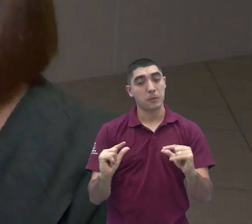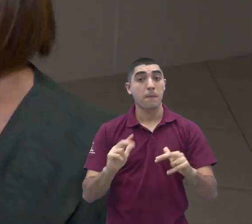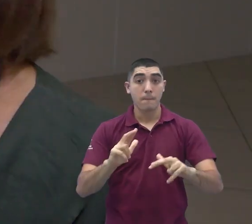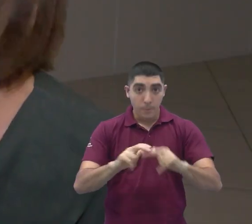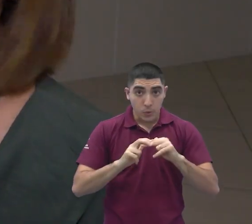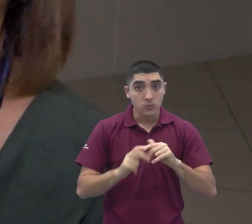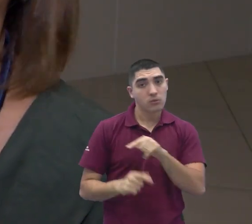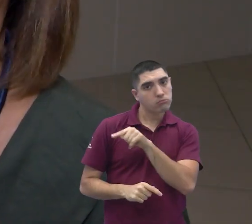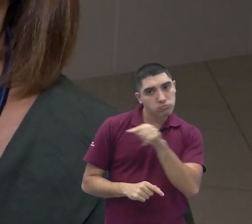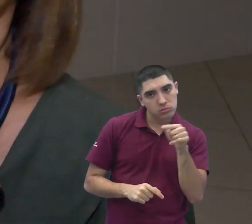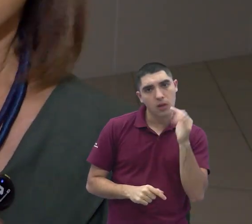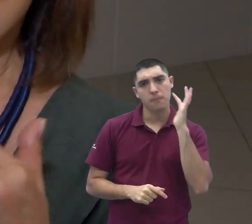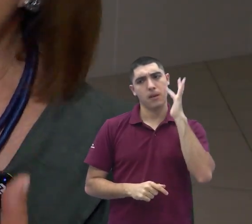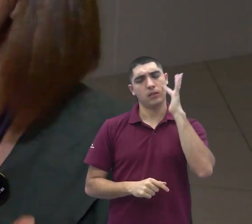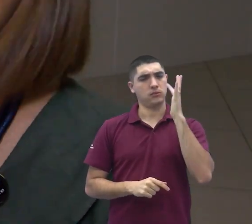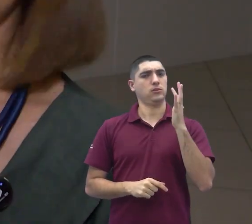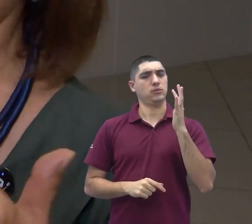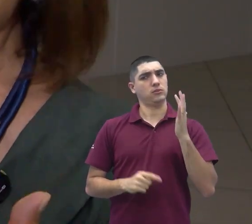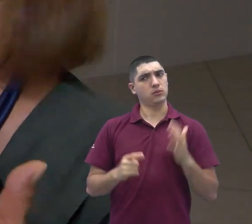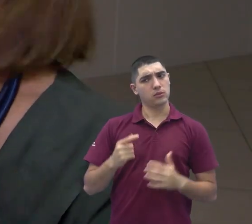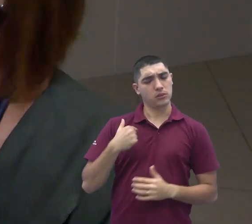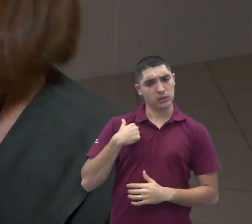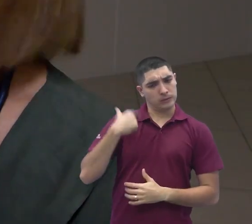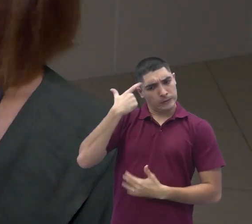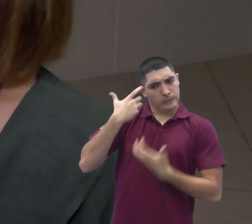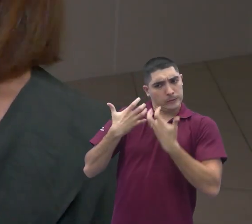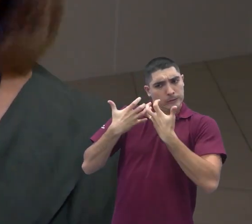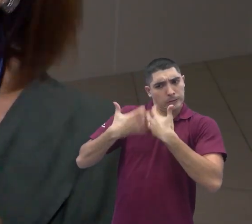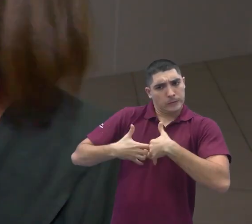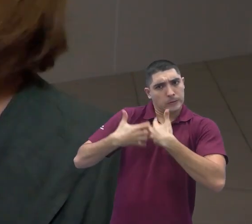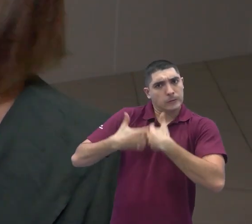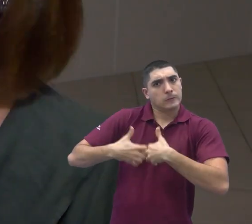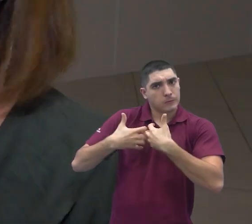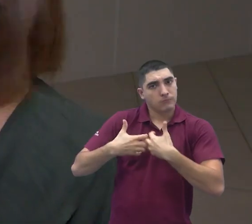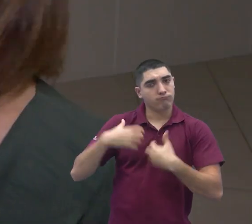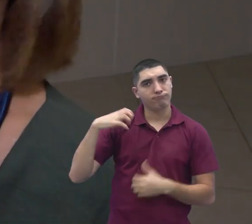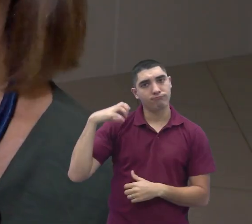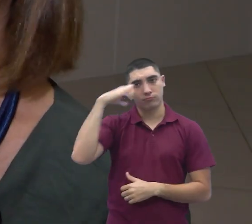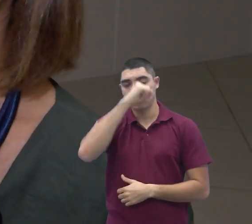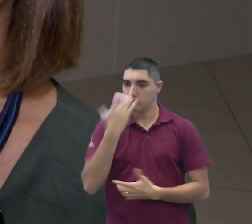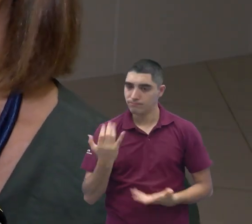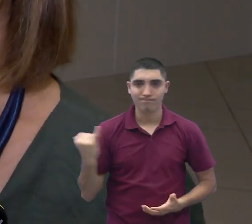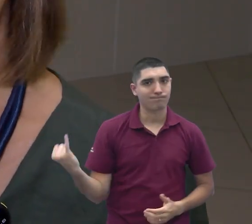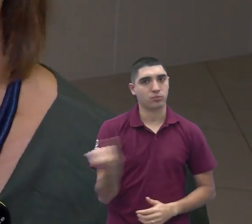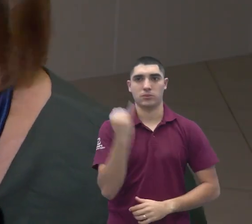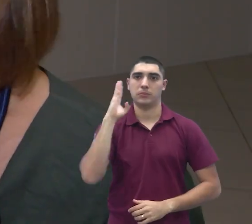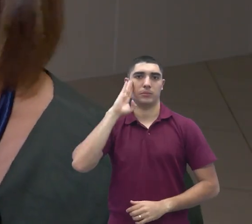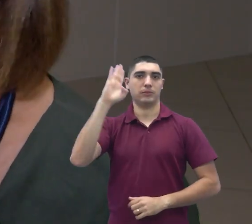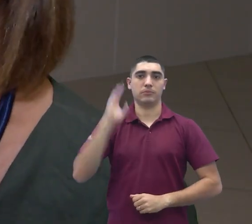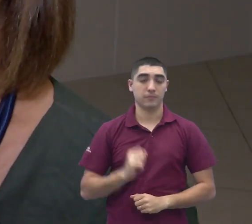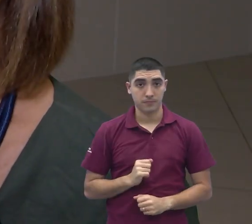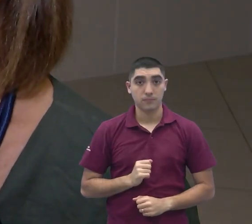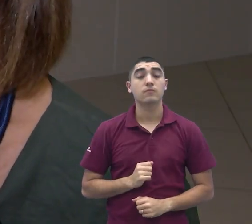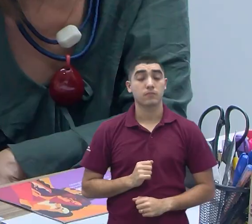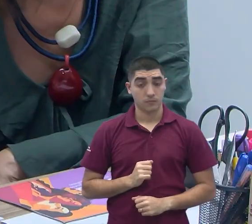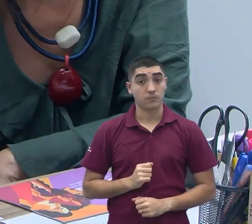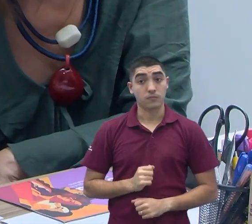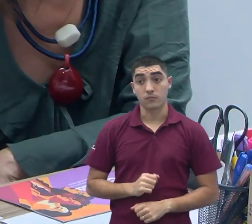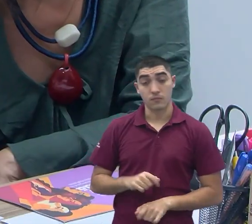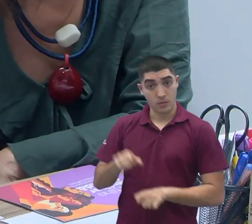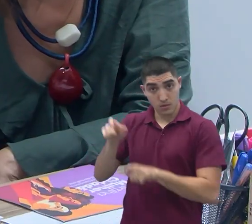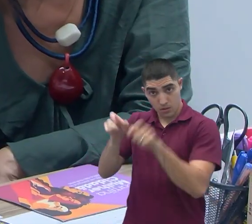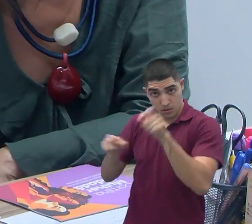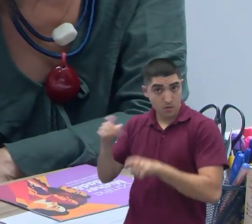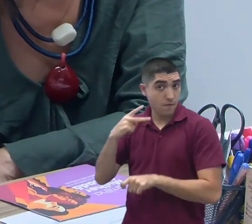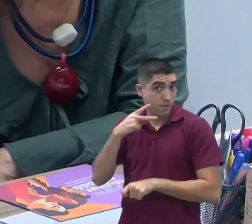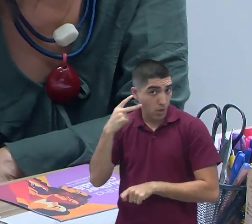vai ter um outro olhar, você vai parar e pensar, refletir um pouco sobre isso, é fundamental. Após